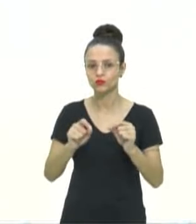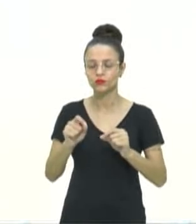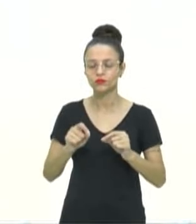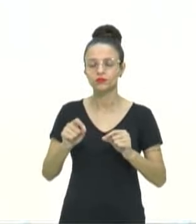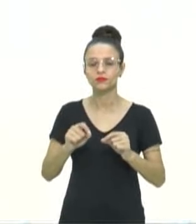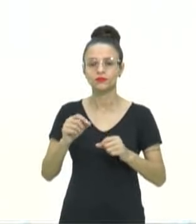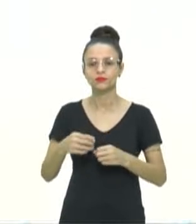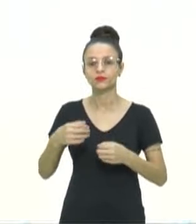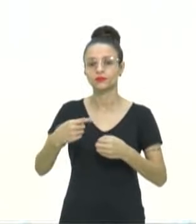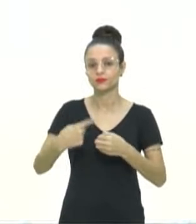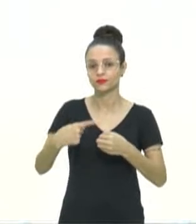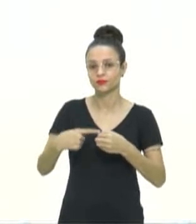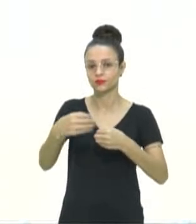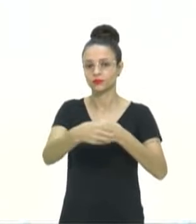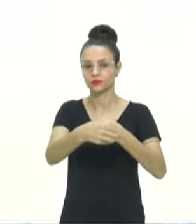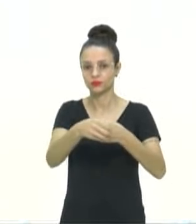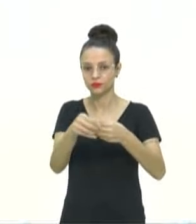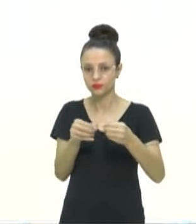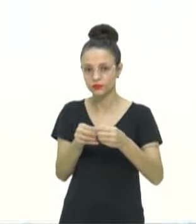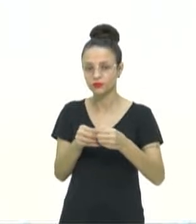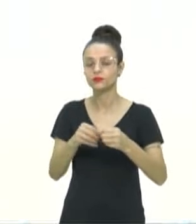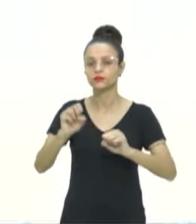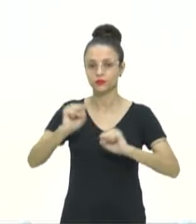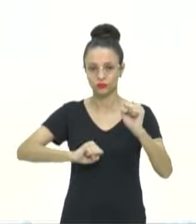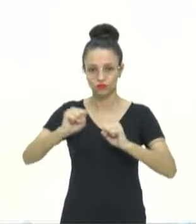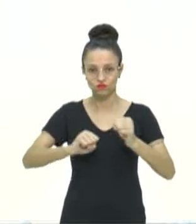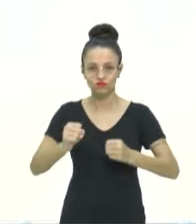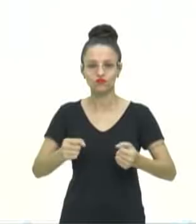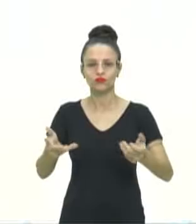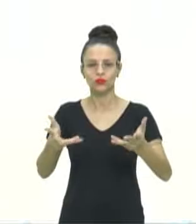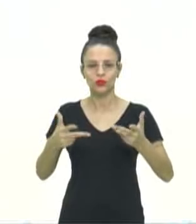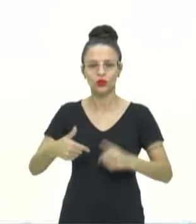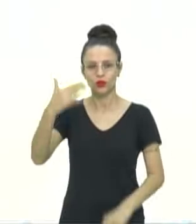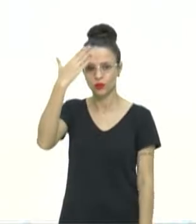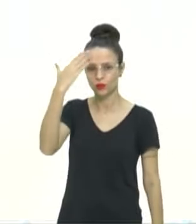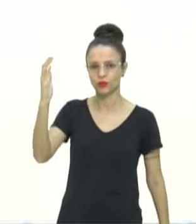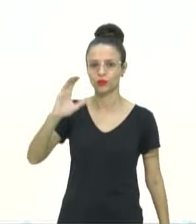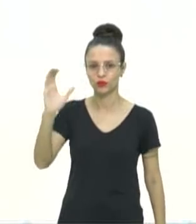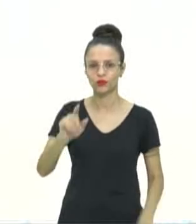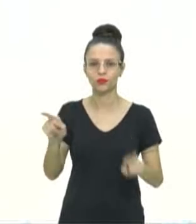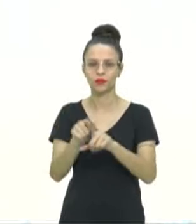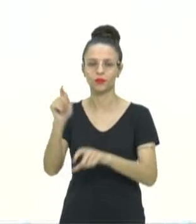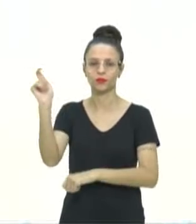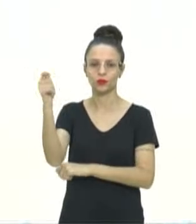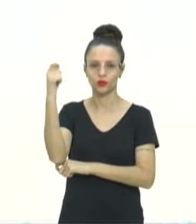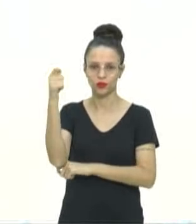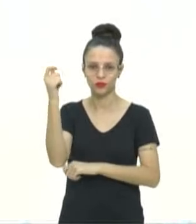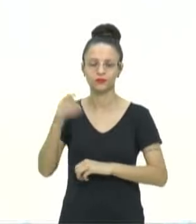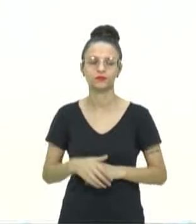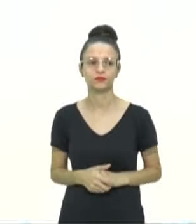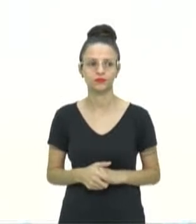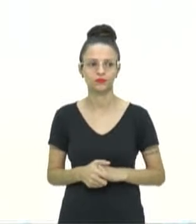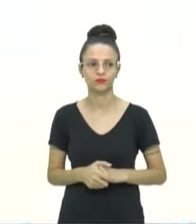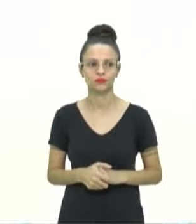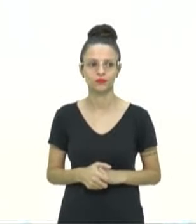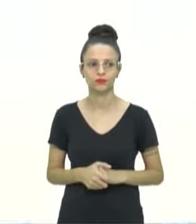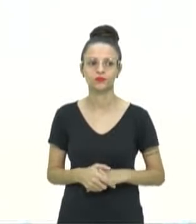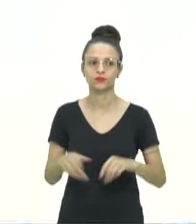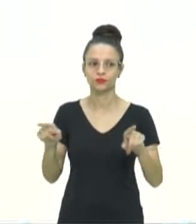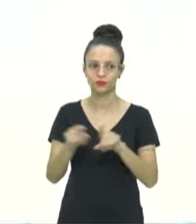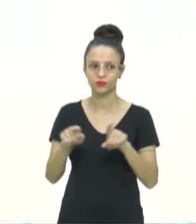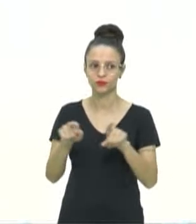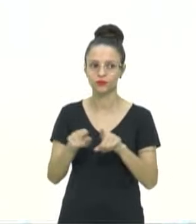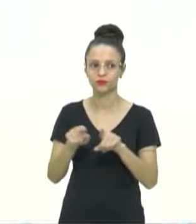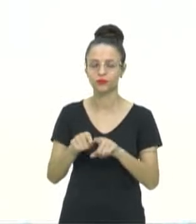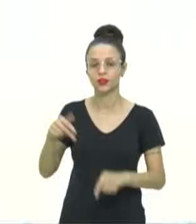então as regiões metropolitanas, onde eu tenho uma atividade industrial intensa, Curitiba e Porto Alegre, tá? Juntamente